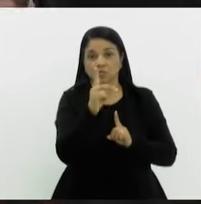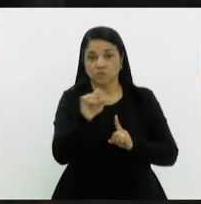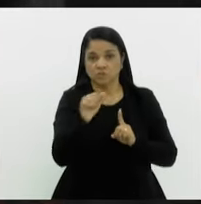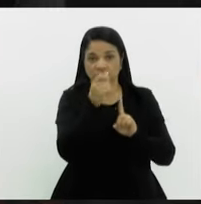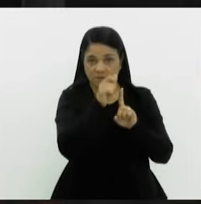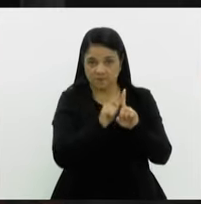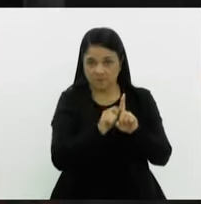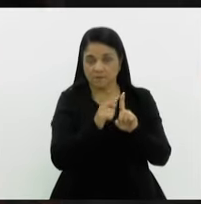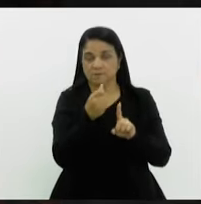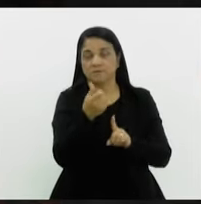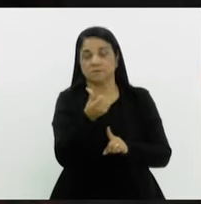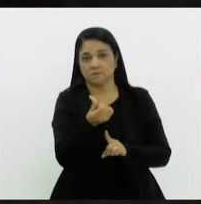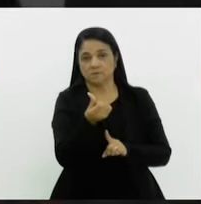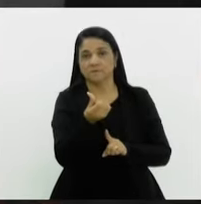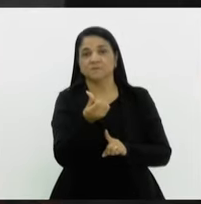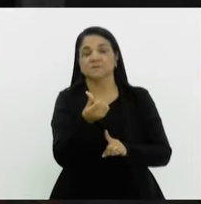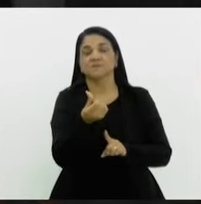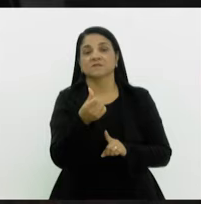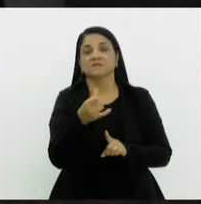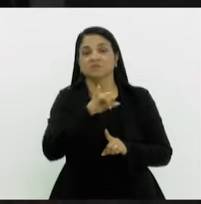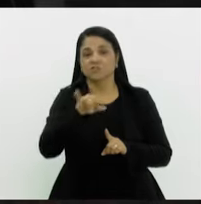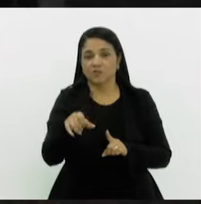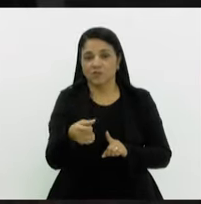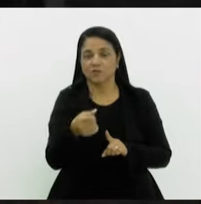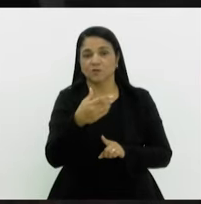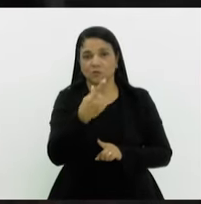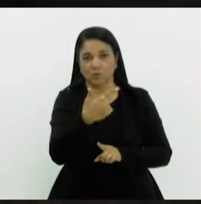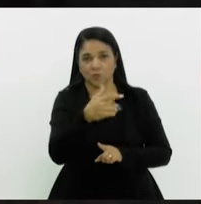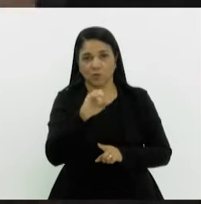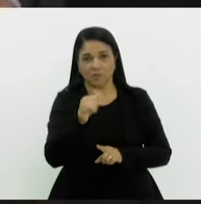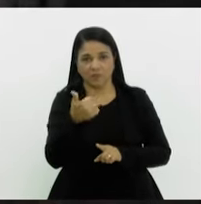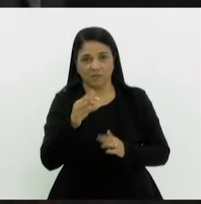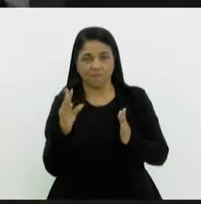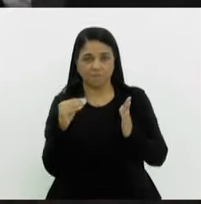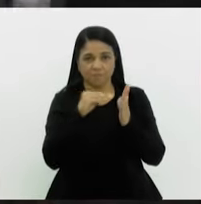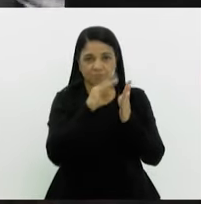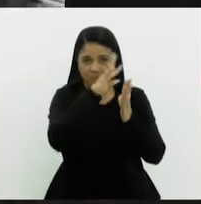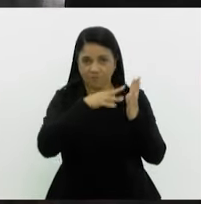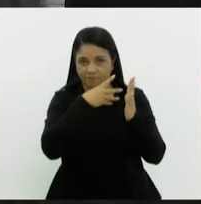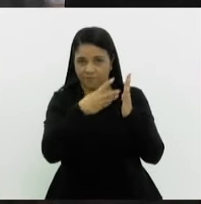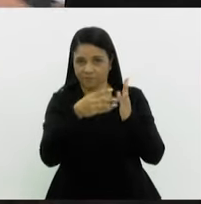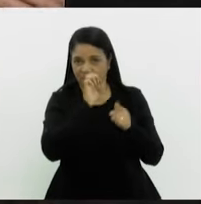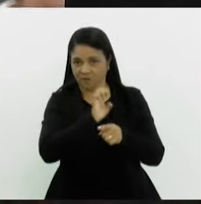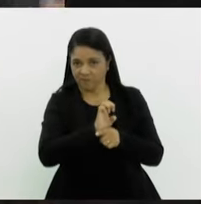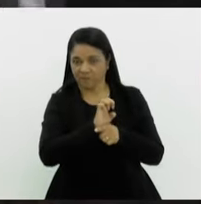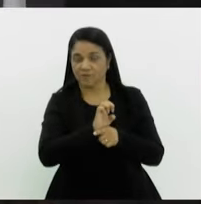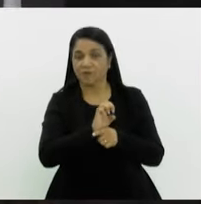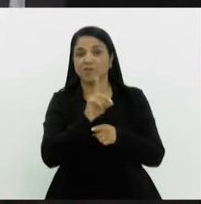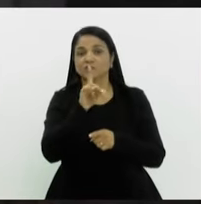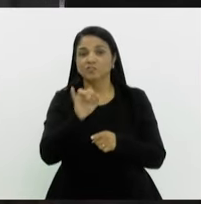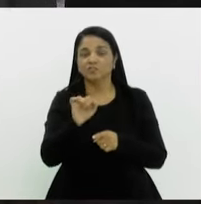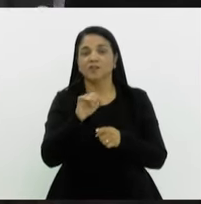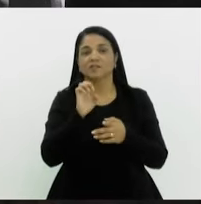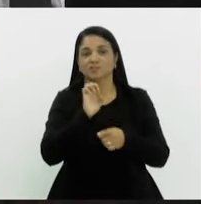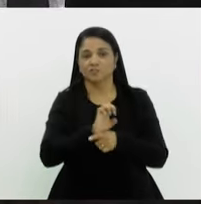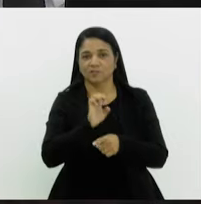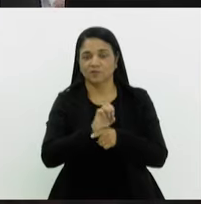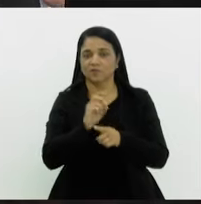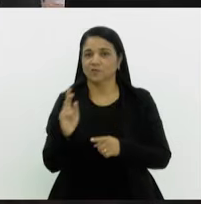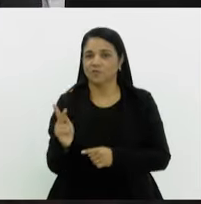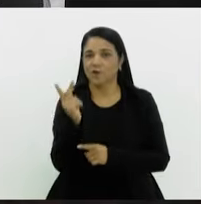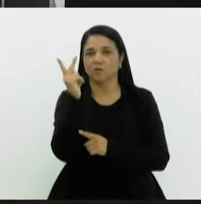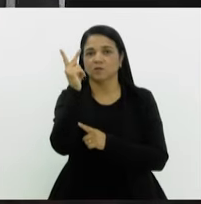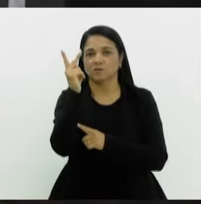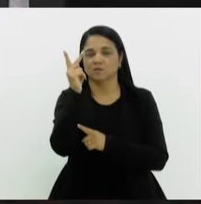5.645, de 6 de janeiro de 2010, para incluir no calendário oficial do Estado do Rio de Janeiro o Dia Estadual de Valorização